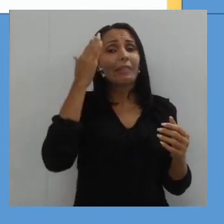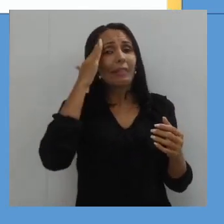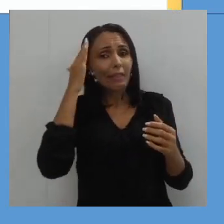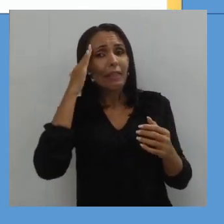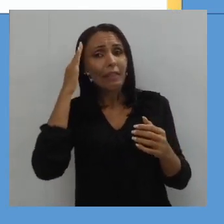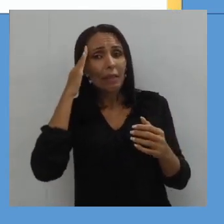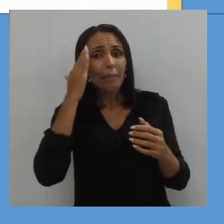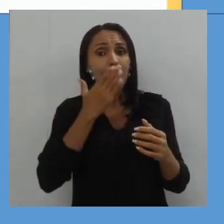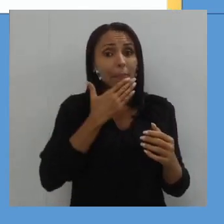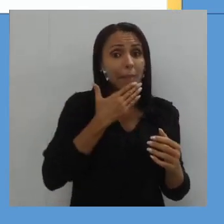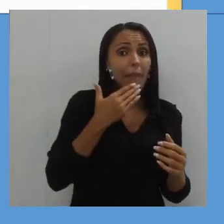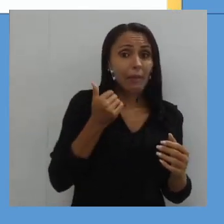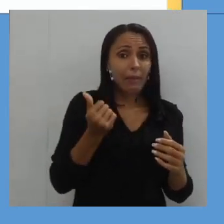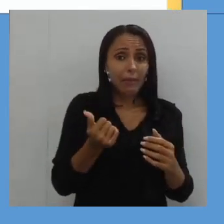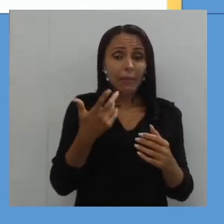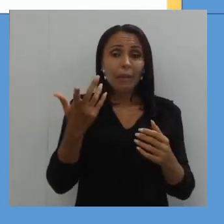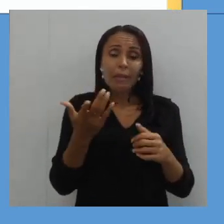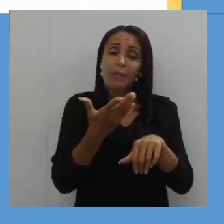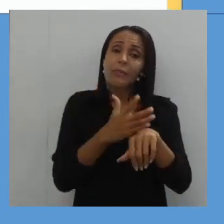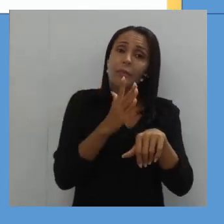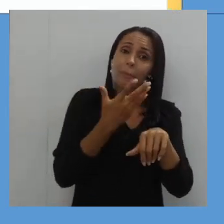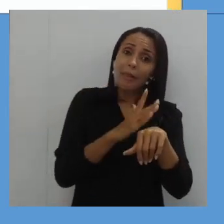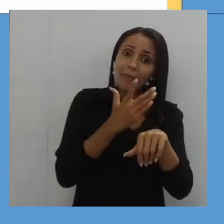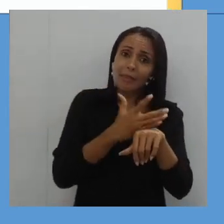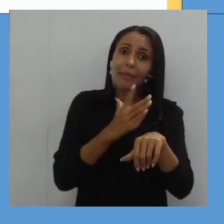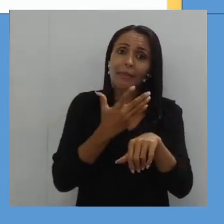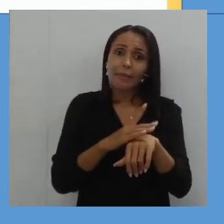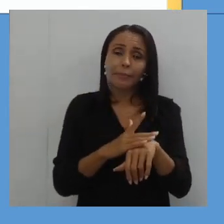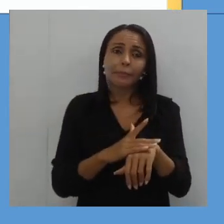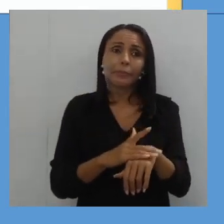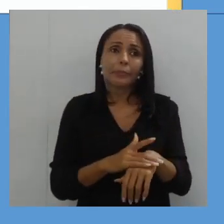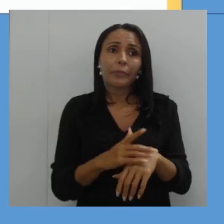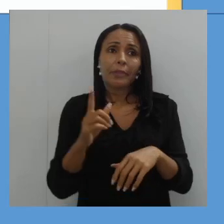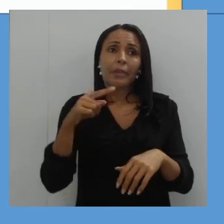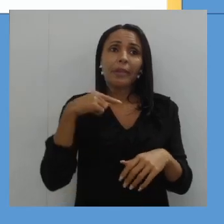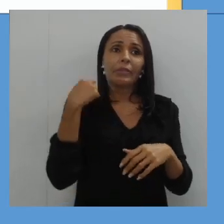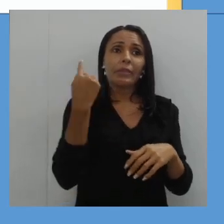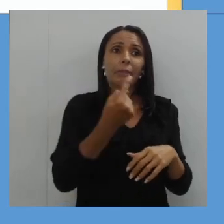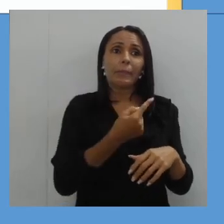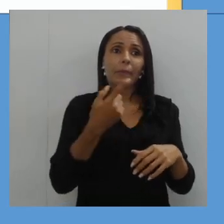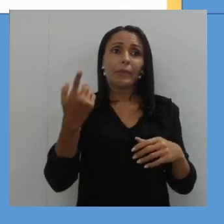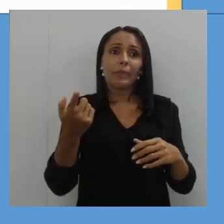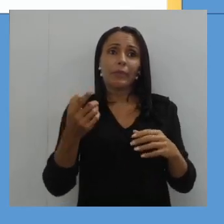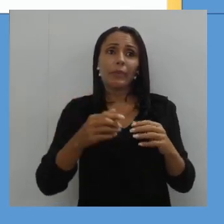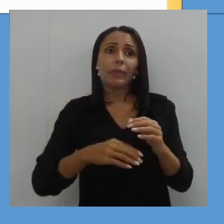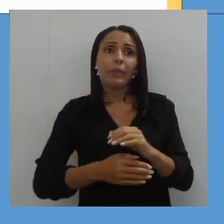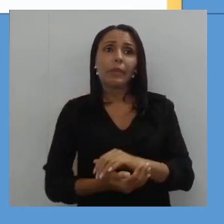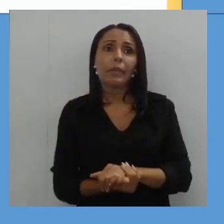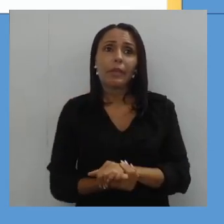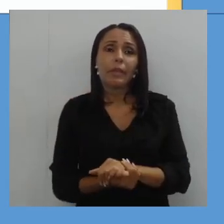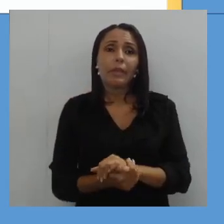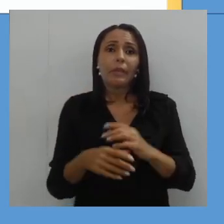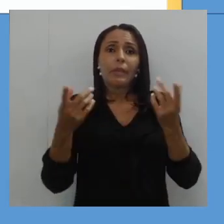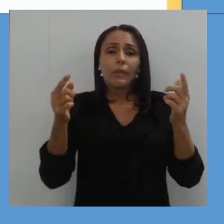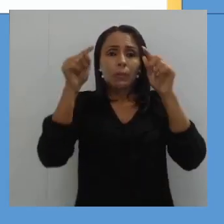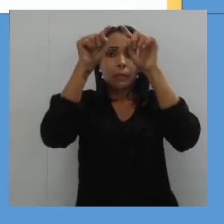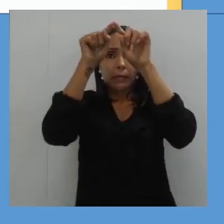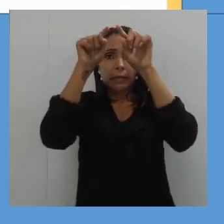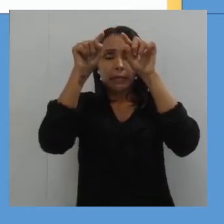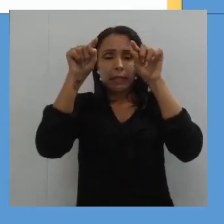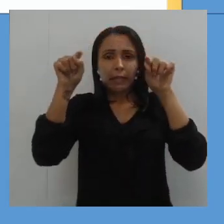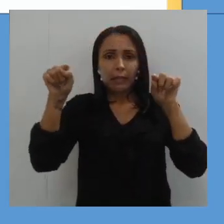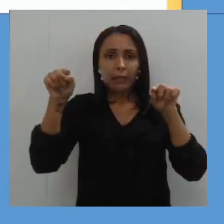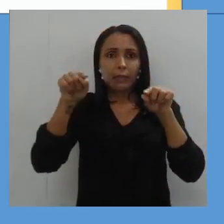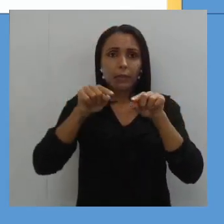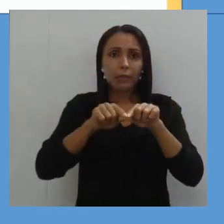mais perfeitamente e a gente exercitar essa questão, a gente pode ver esse polígono aqui, que é um triângulo, e a gente